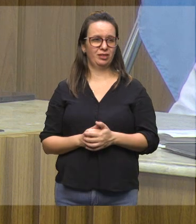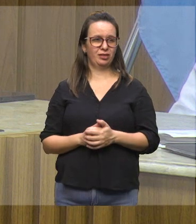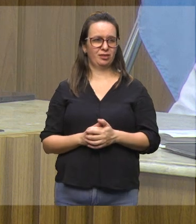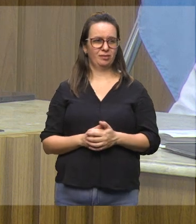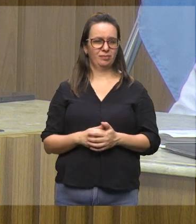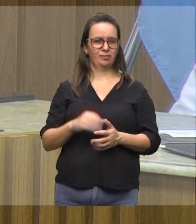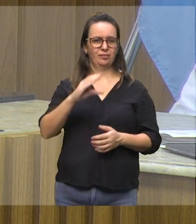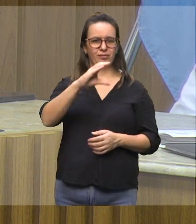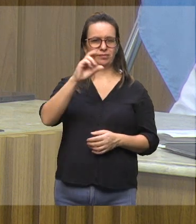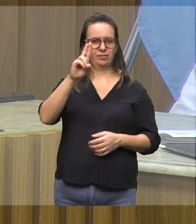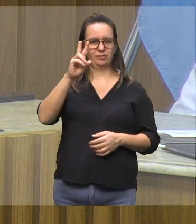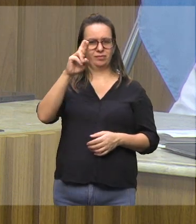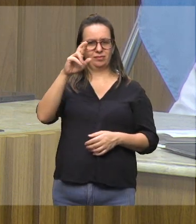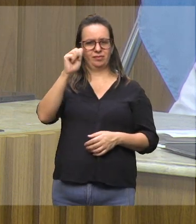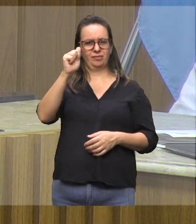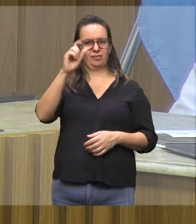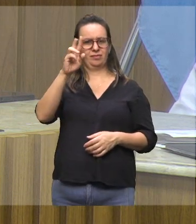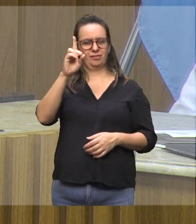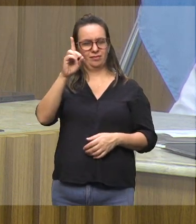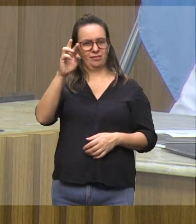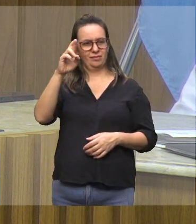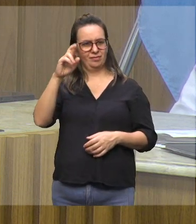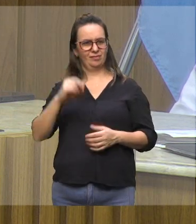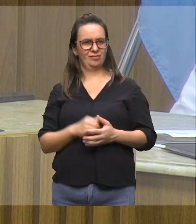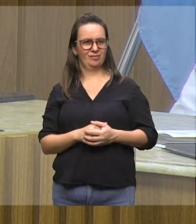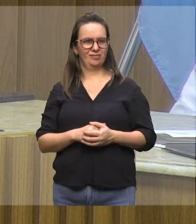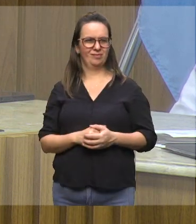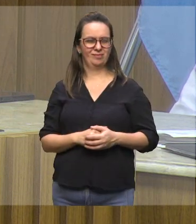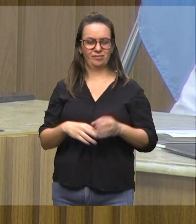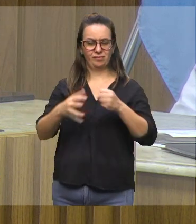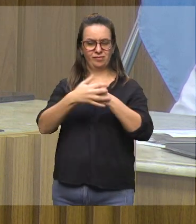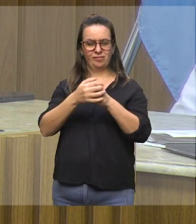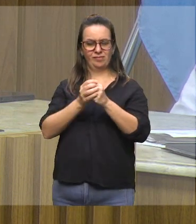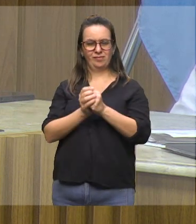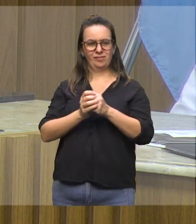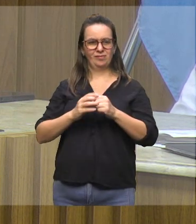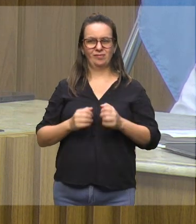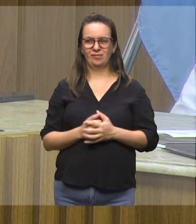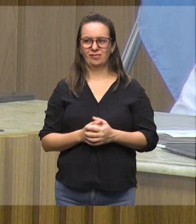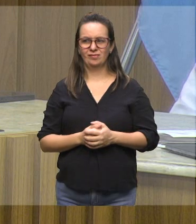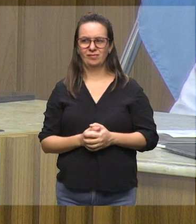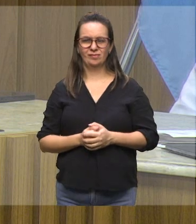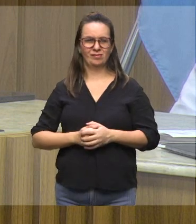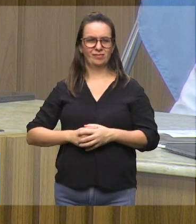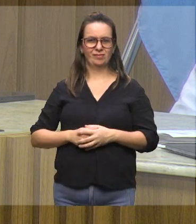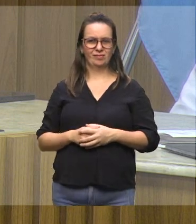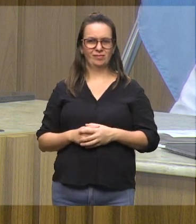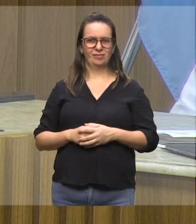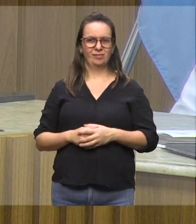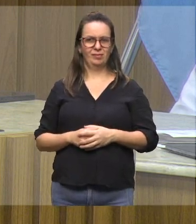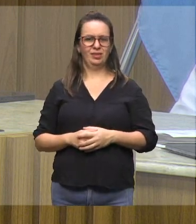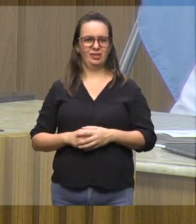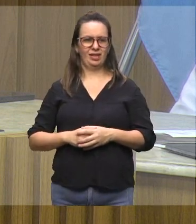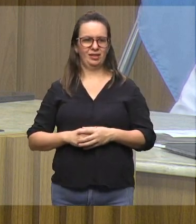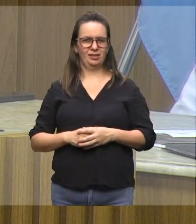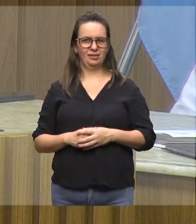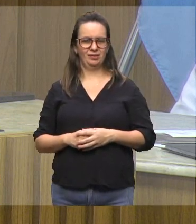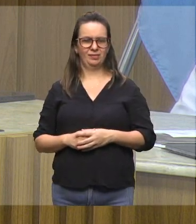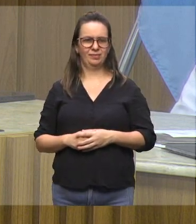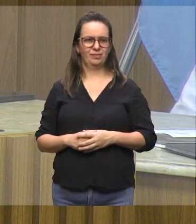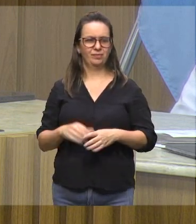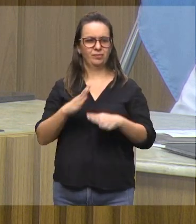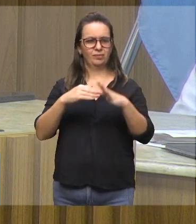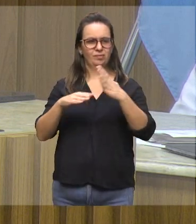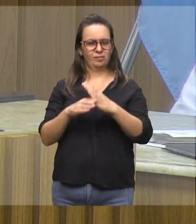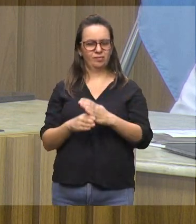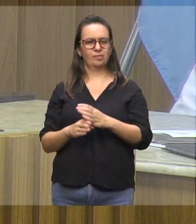senhor Arildo Almeida, presidente da FEMA, vem negando aos conselheiros esse relatório. Em todos os despachos do Tribunal de Contas,